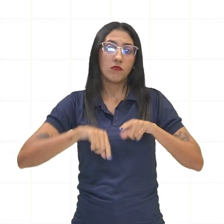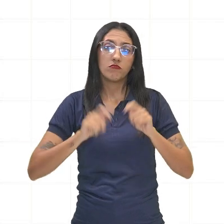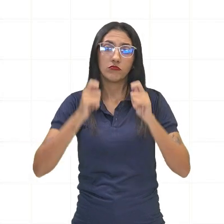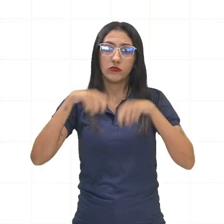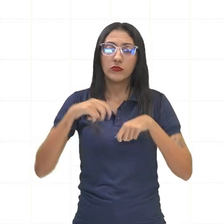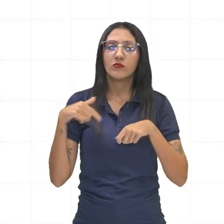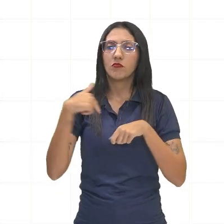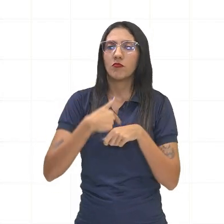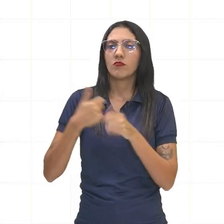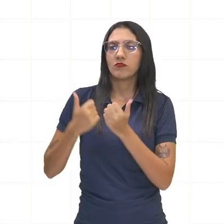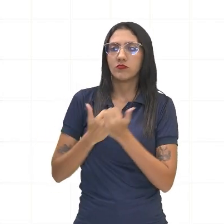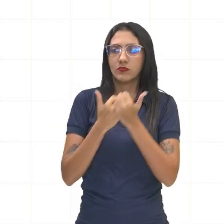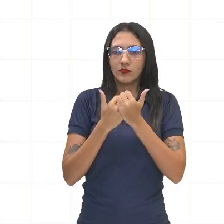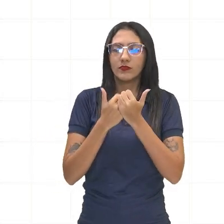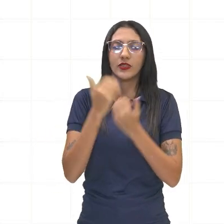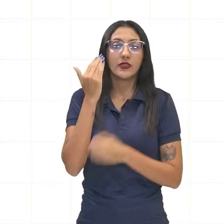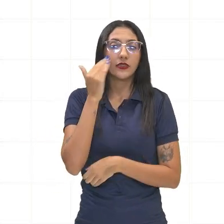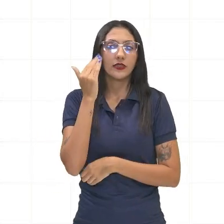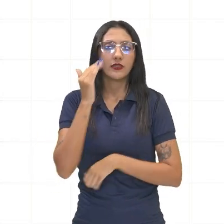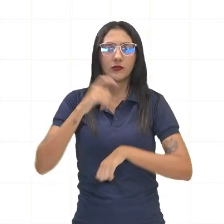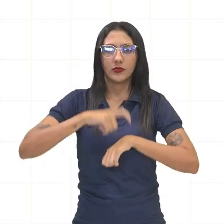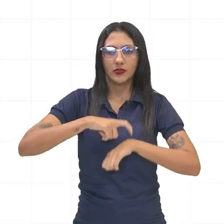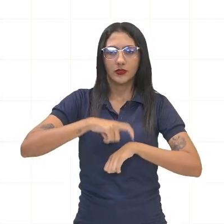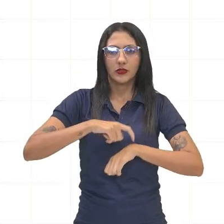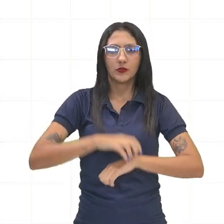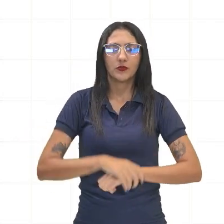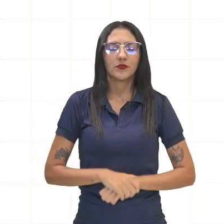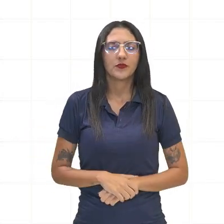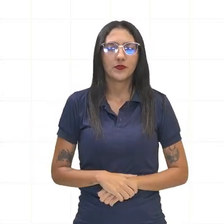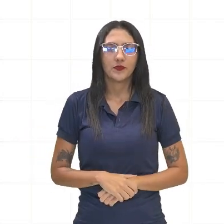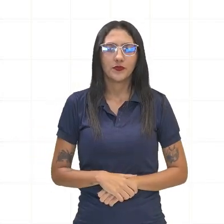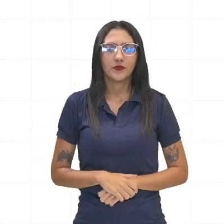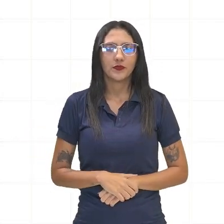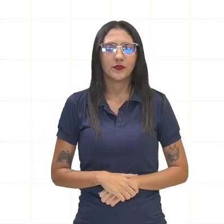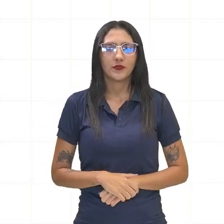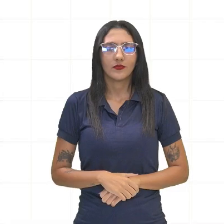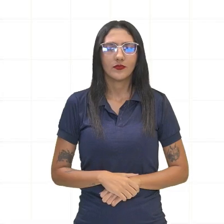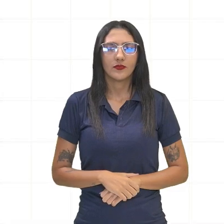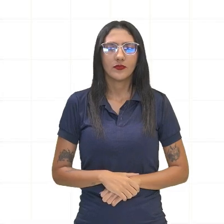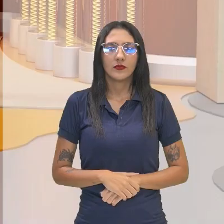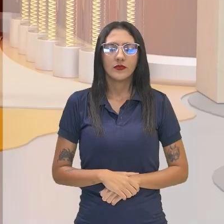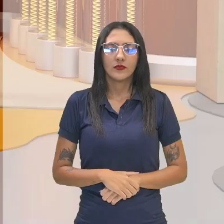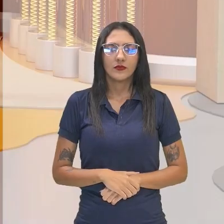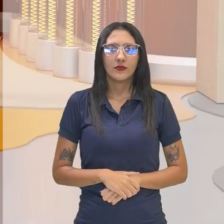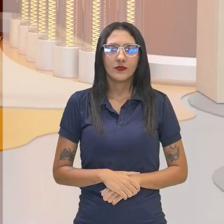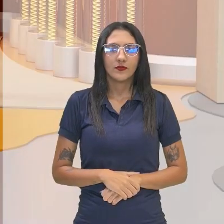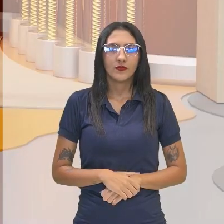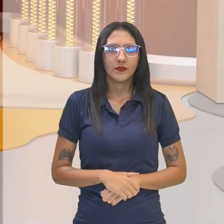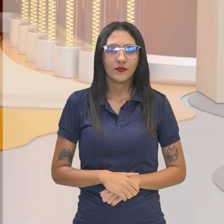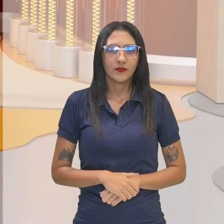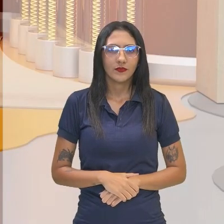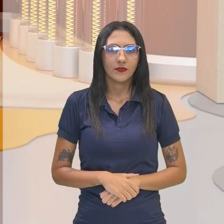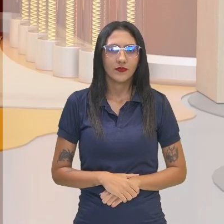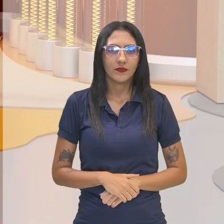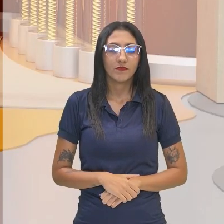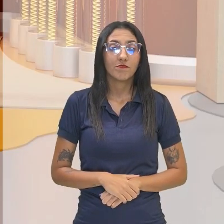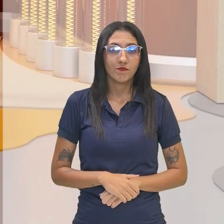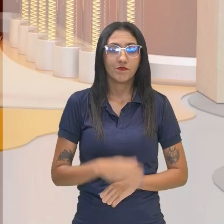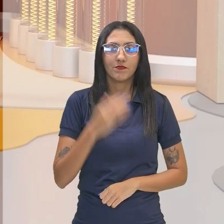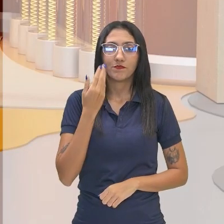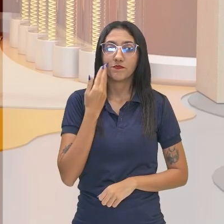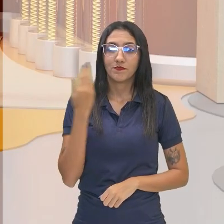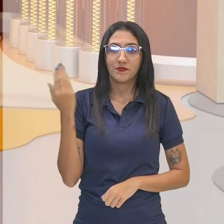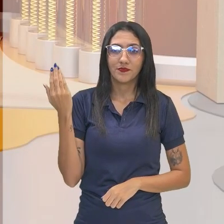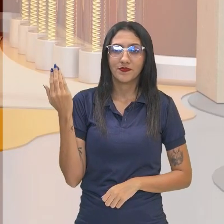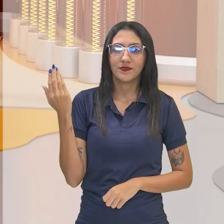nessa medição do tempo. Mas, como nós podemos perceber nessa nossa arte, olha